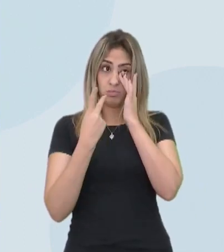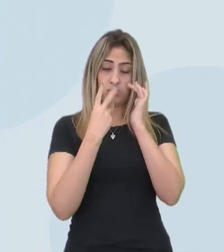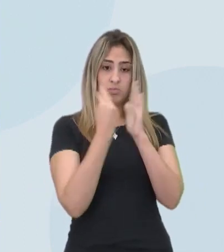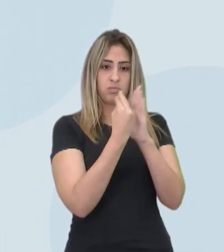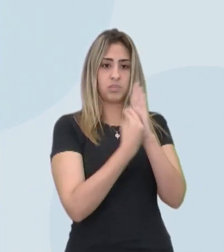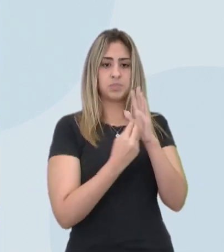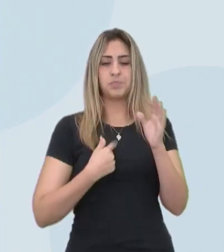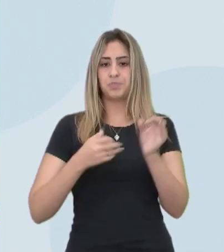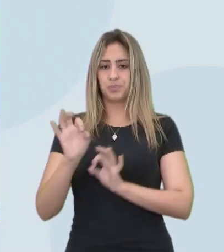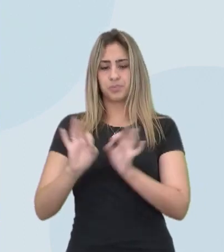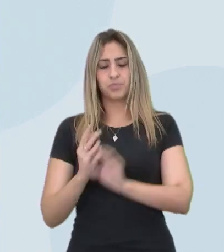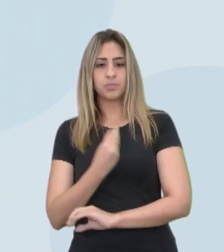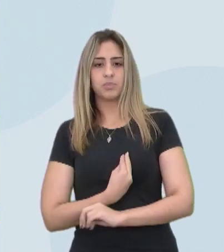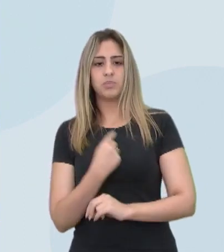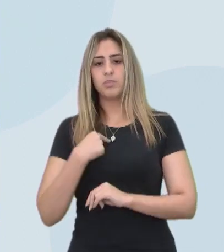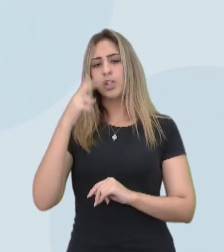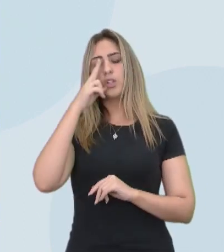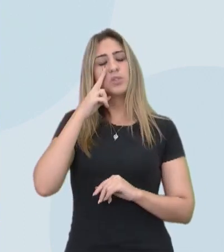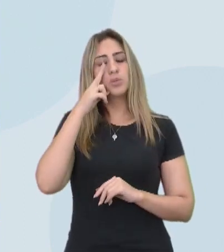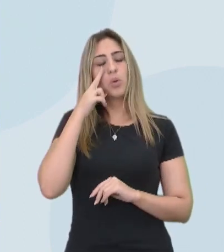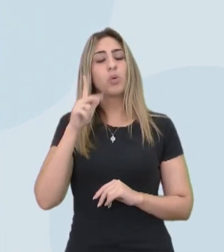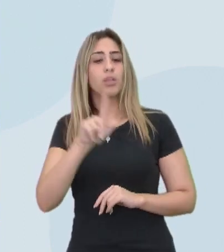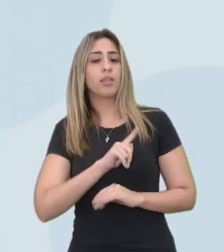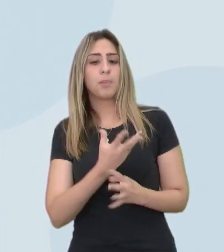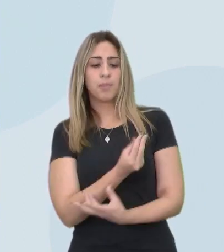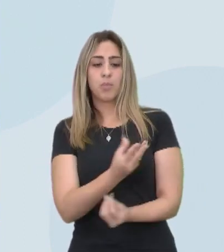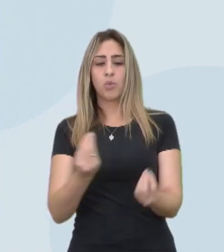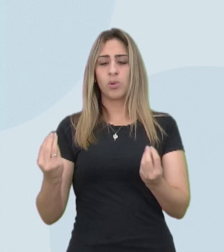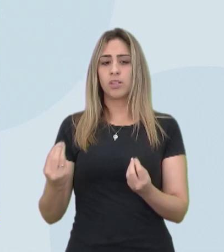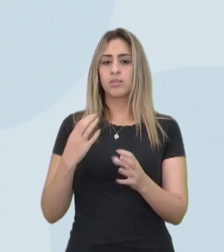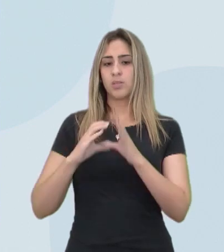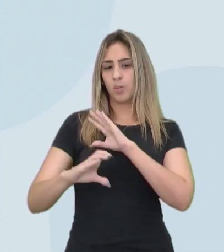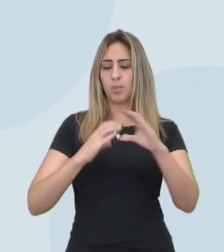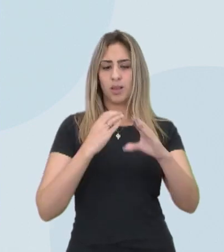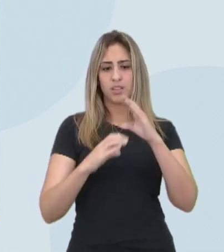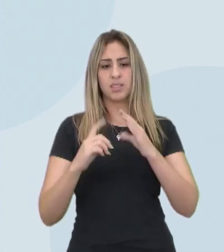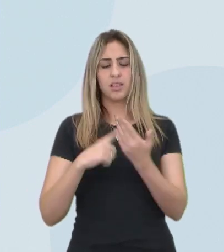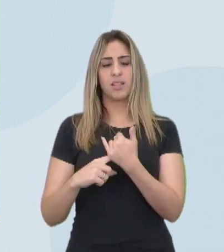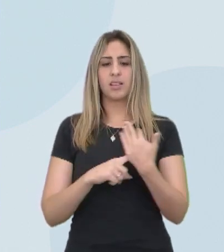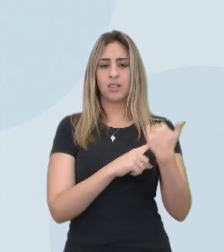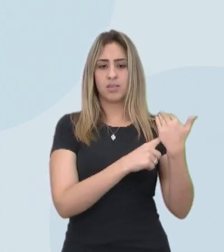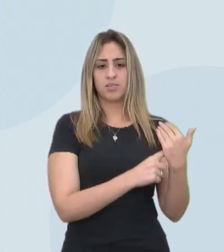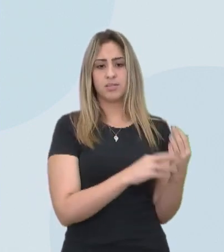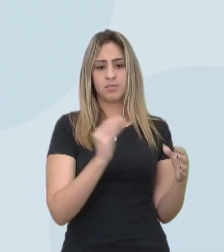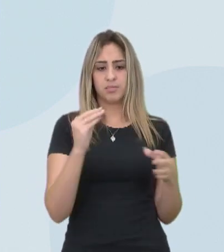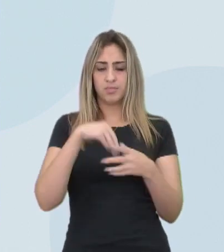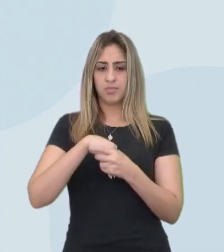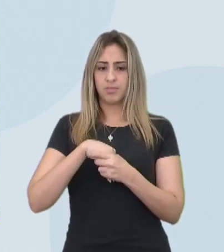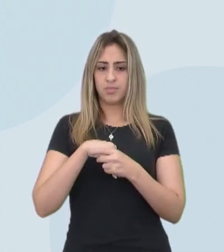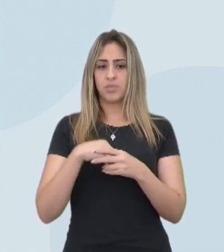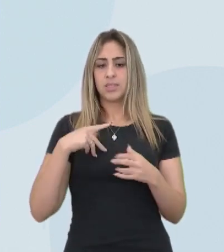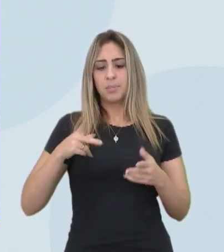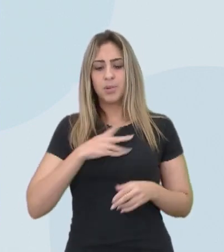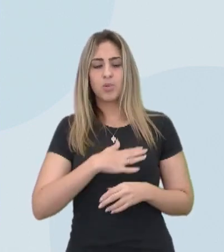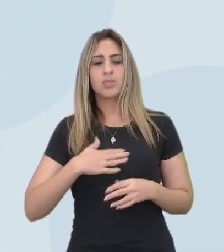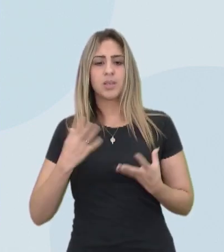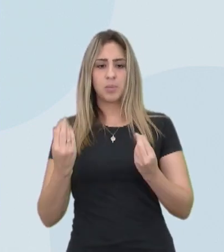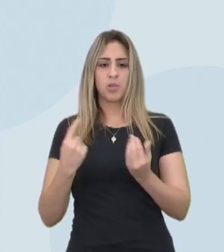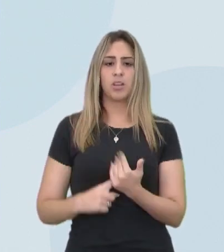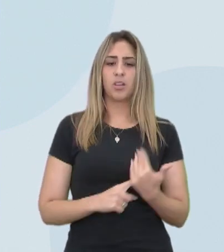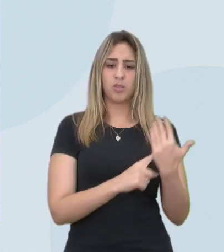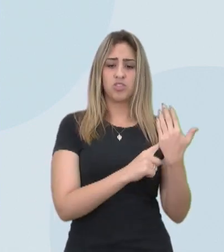no meu projeto de vida, meu sonho era ter muitos, assim, comunicação, tecnologia. Sempre gostei muito de tecnologia, pessoal. Então,